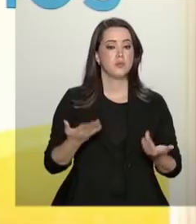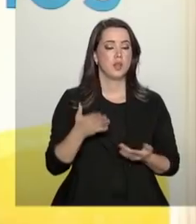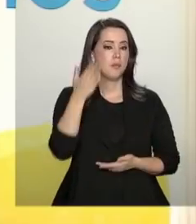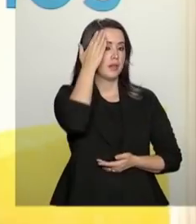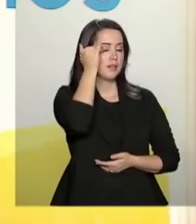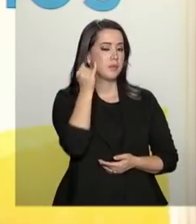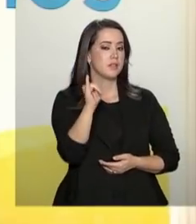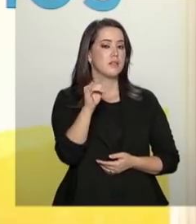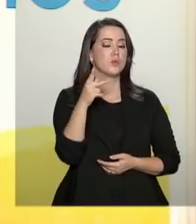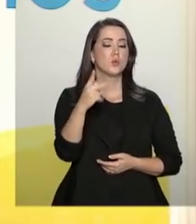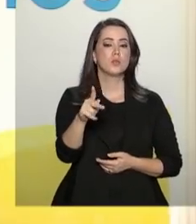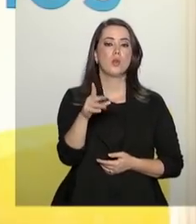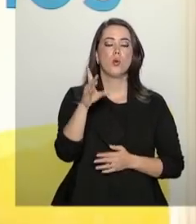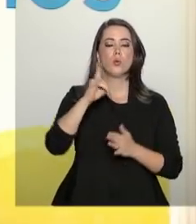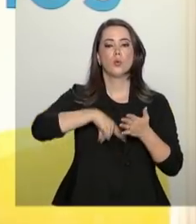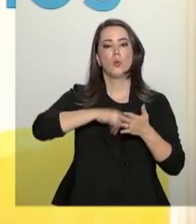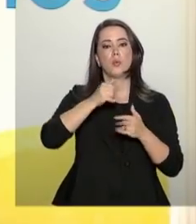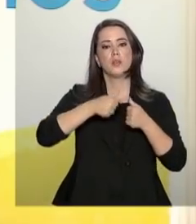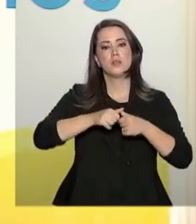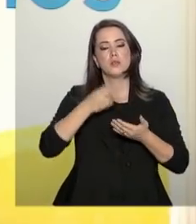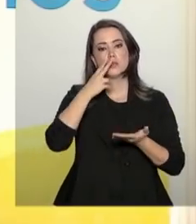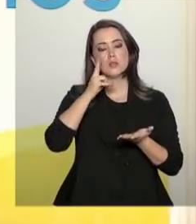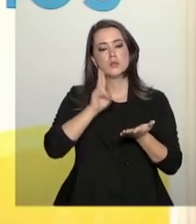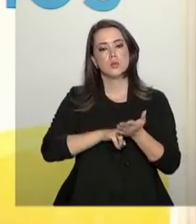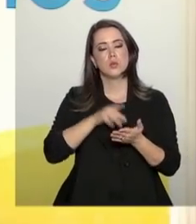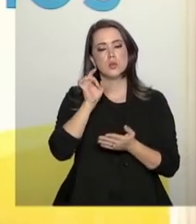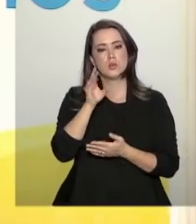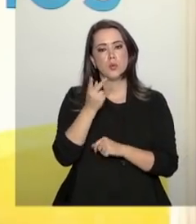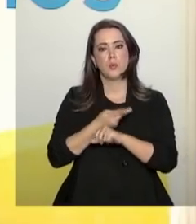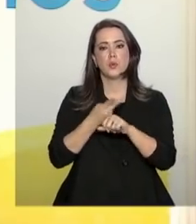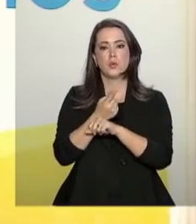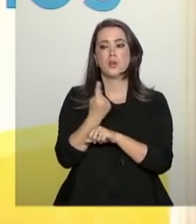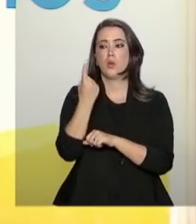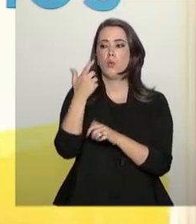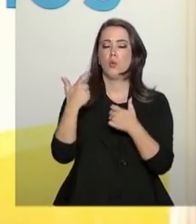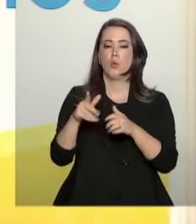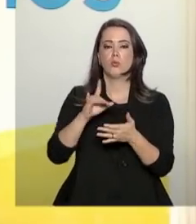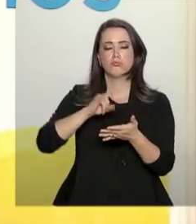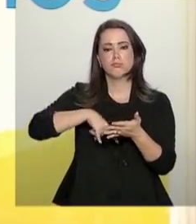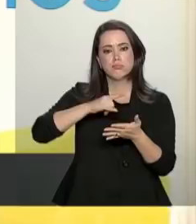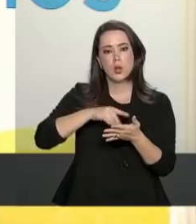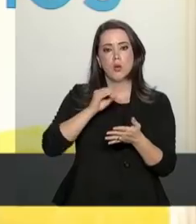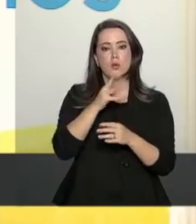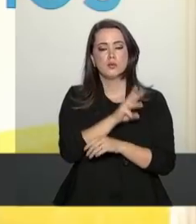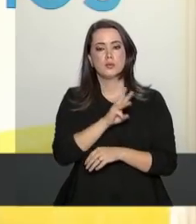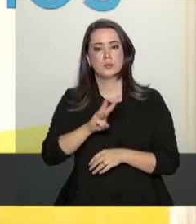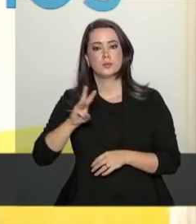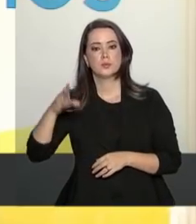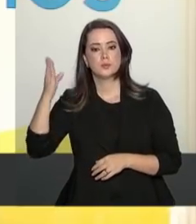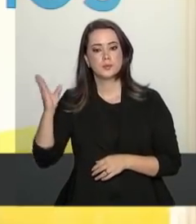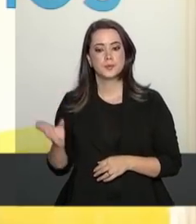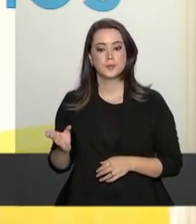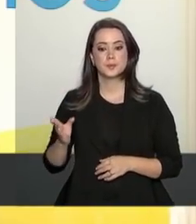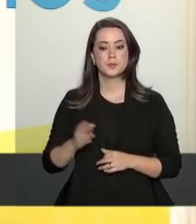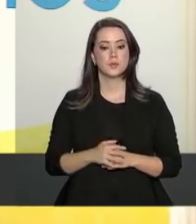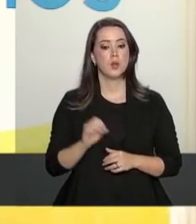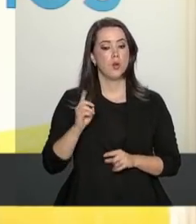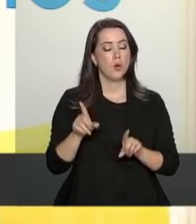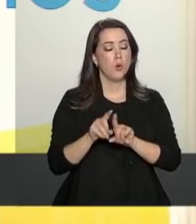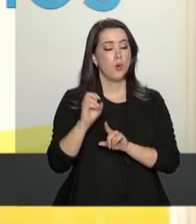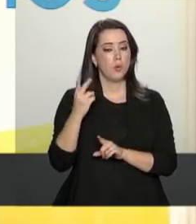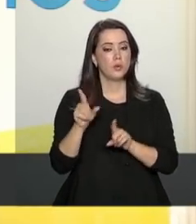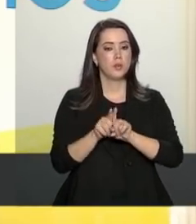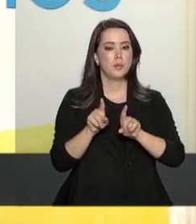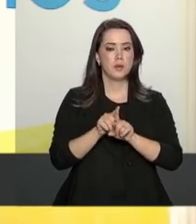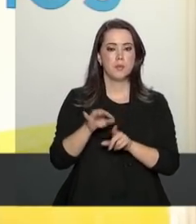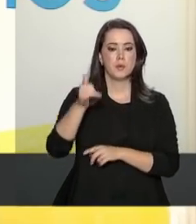para saber se o seu documento está com os Correios basta procurar uma das agências ou acessar o site dos correios ou também